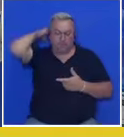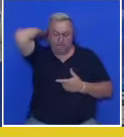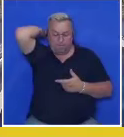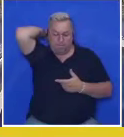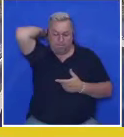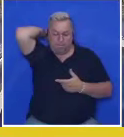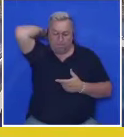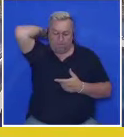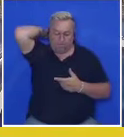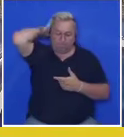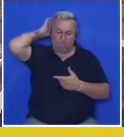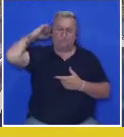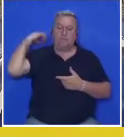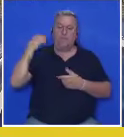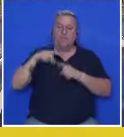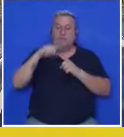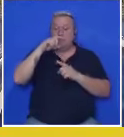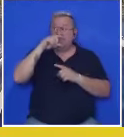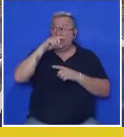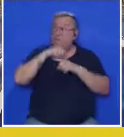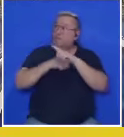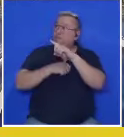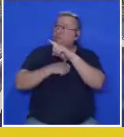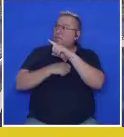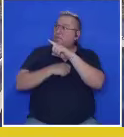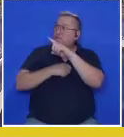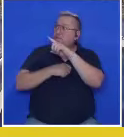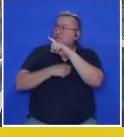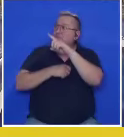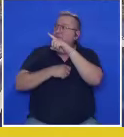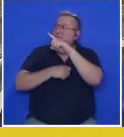Bolas posicionadas. Aí está o globo número 6 na tela.